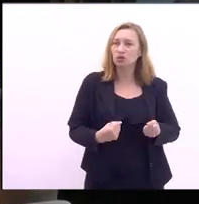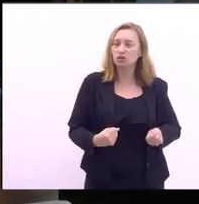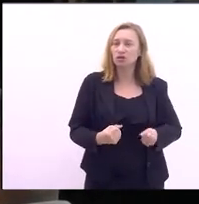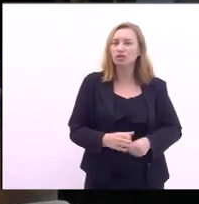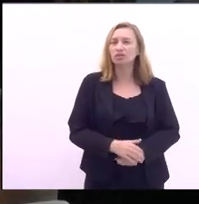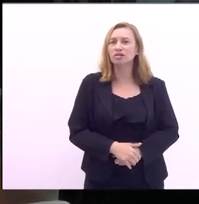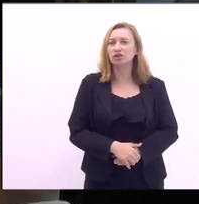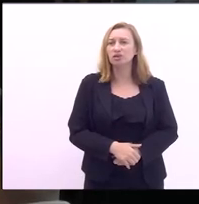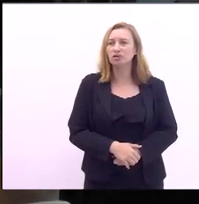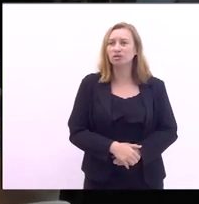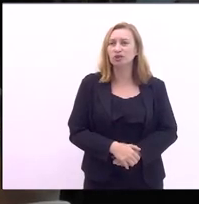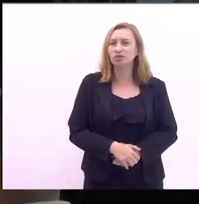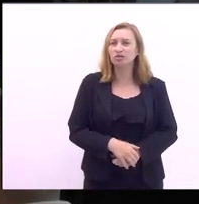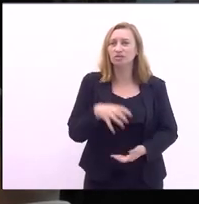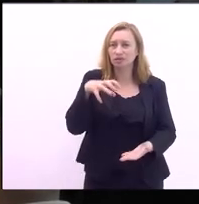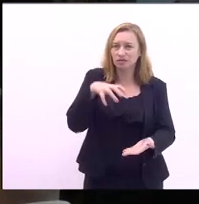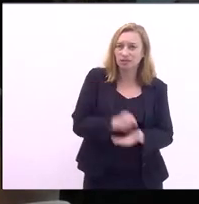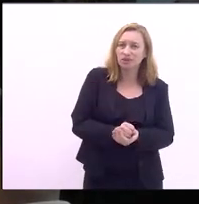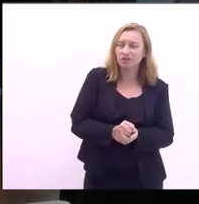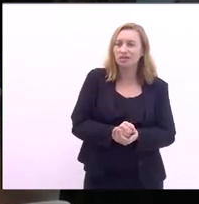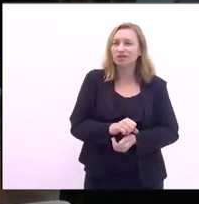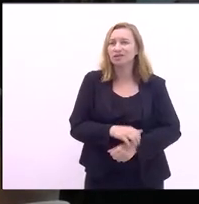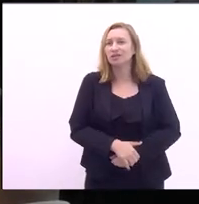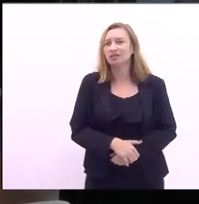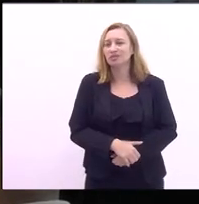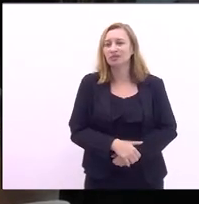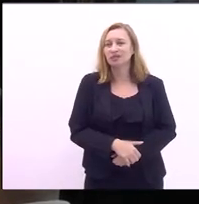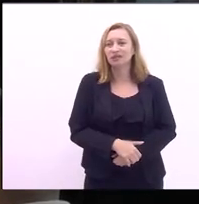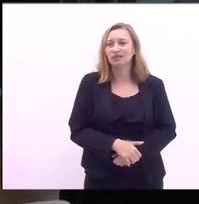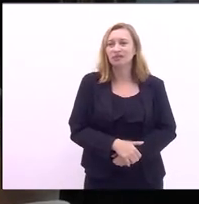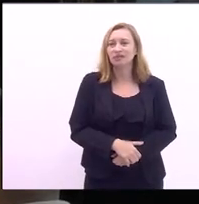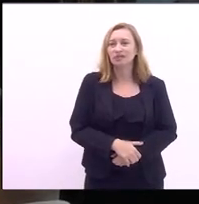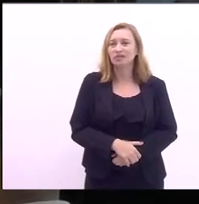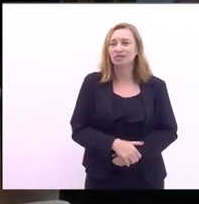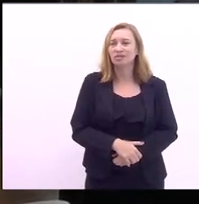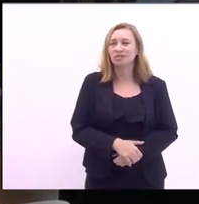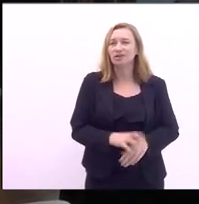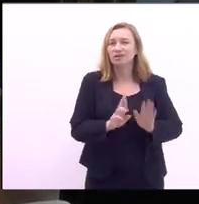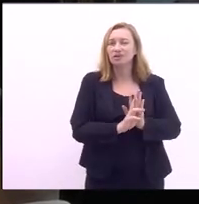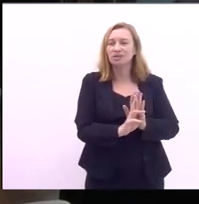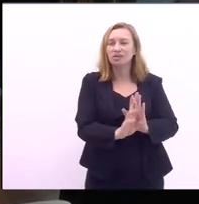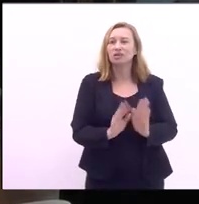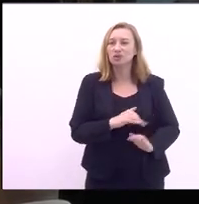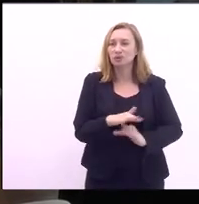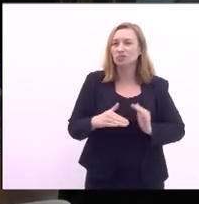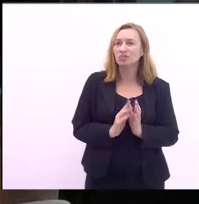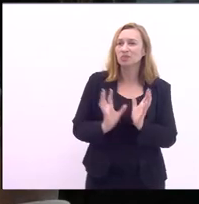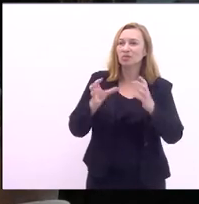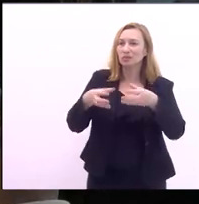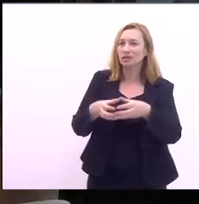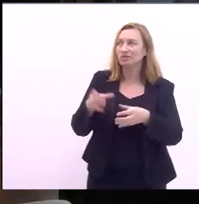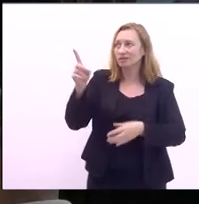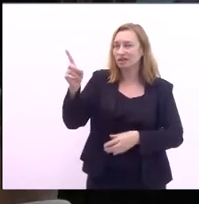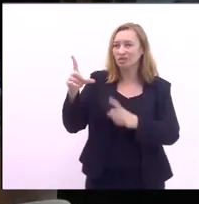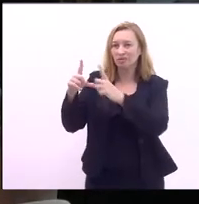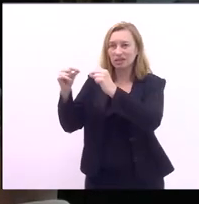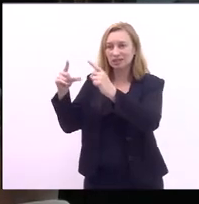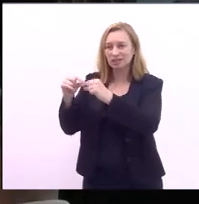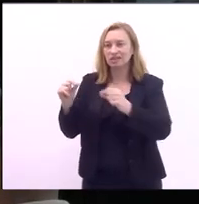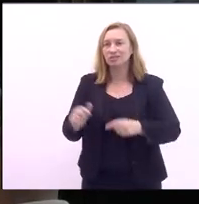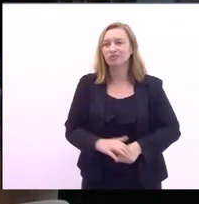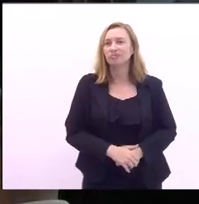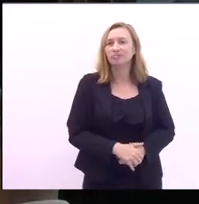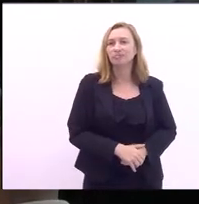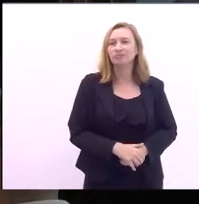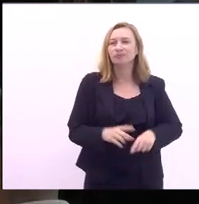tenho fazer um registro. E o Johnny representa aqui a toda a comissão, lá uma dedicação muito grande